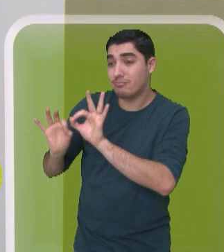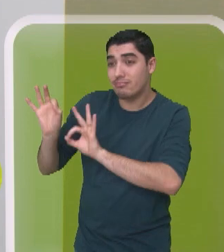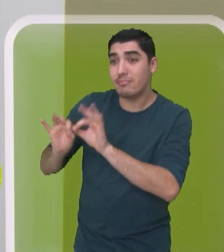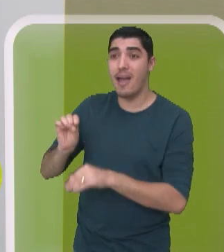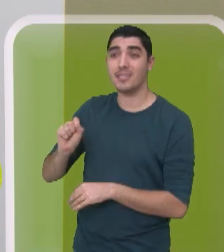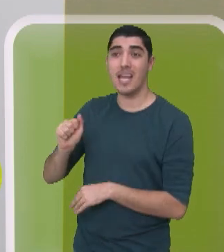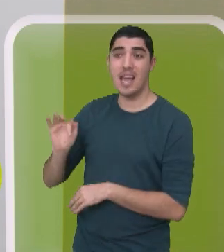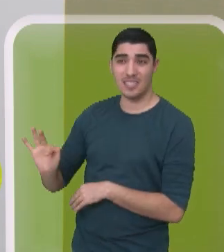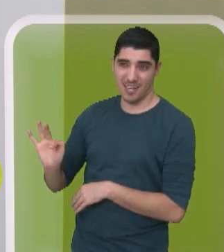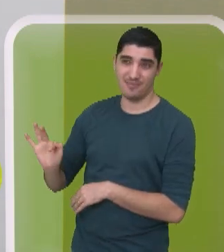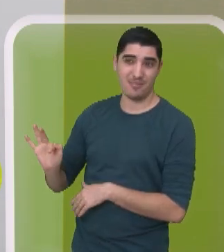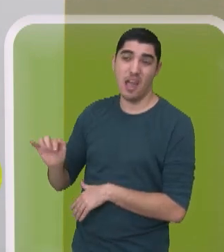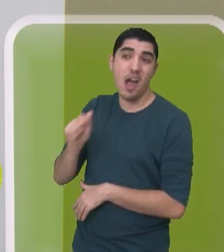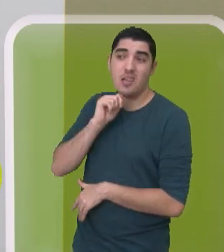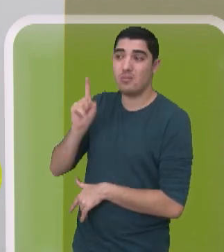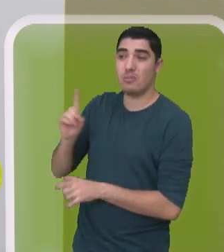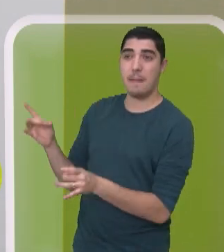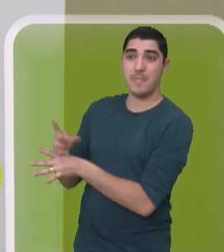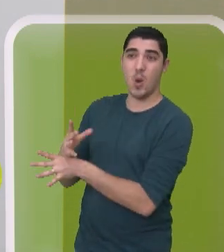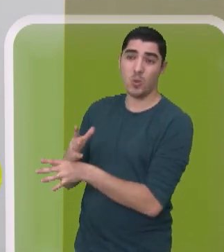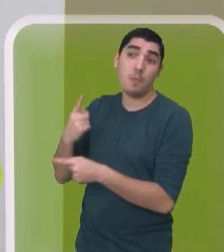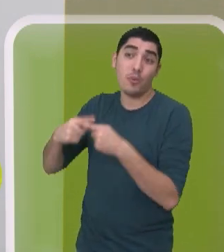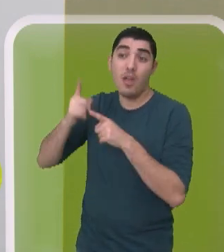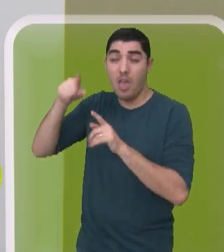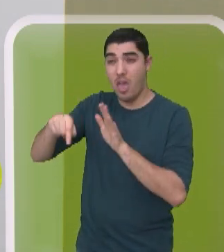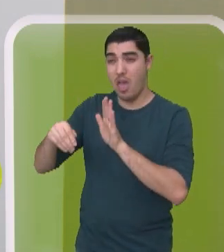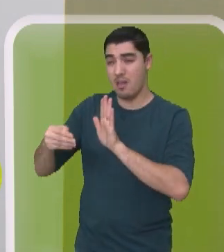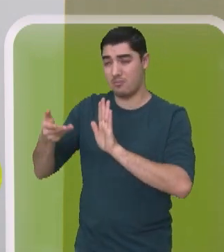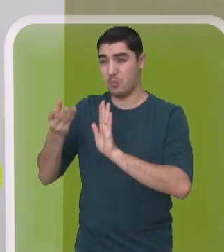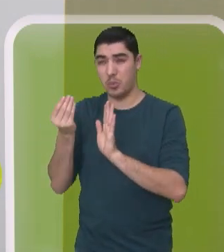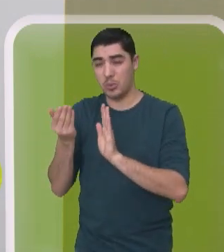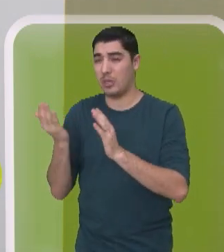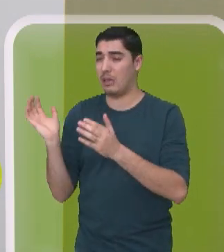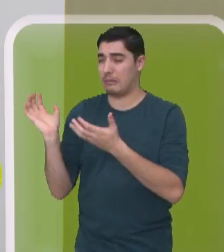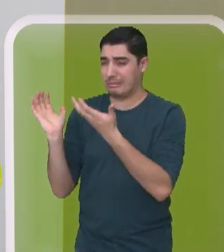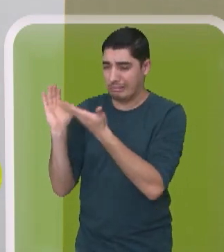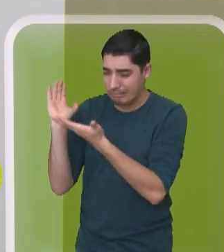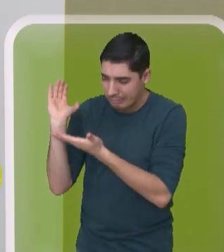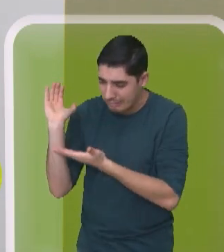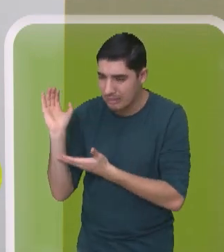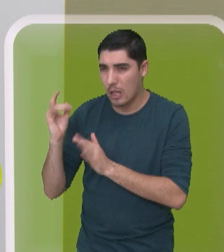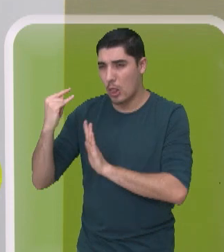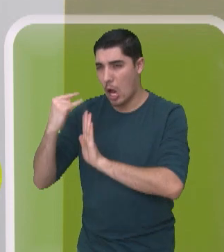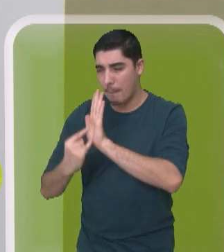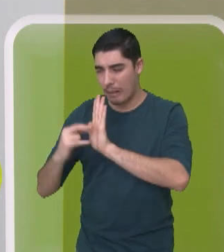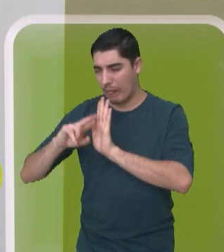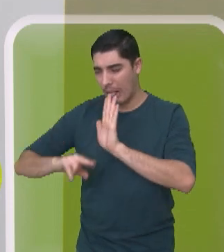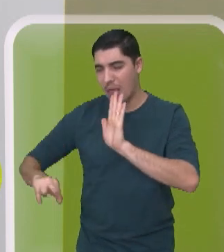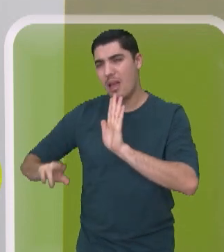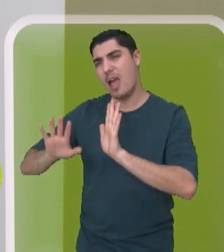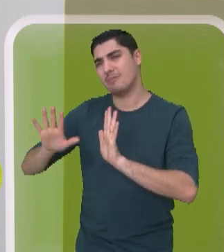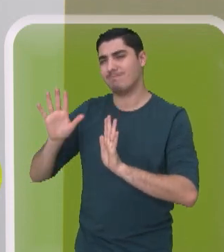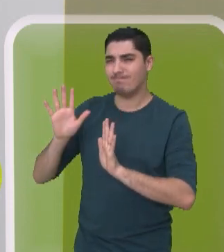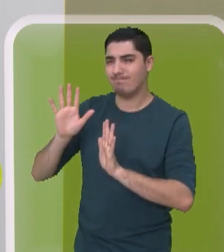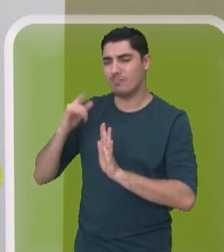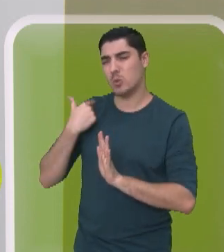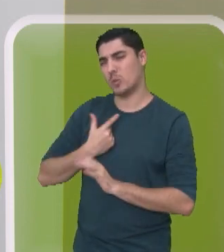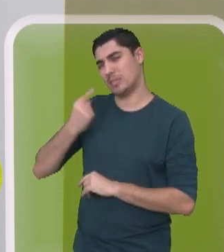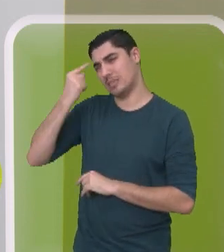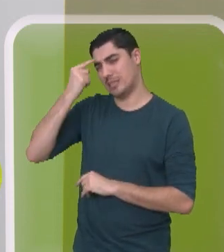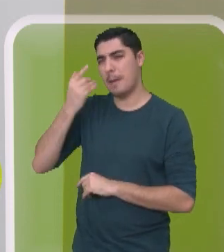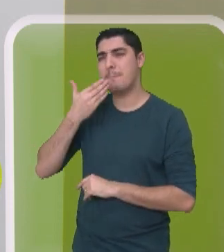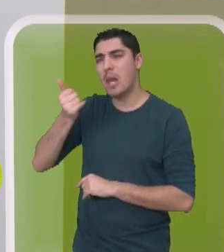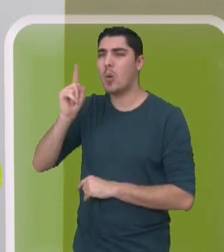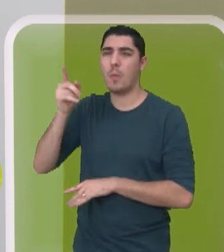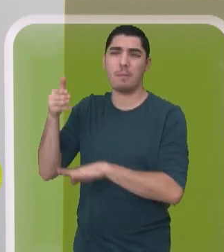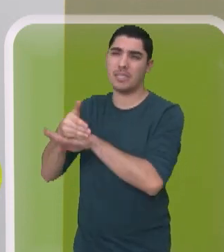né? Porque realmente é um processo burocrático longo. E nós achamos melhor não participar, até porque nós